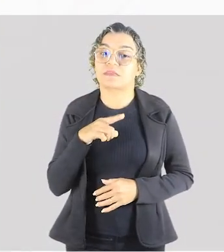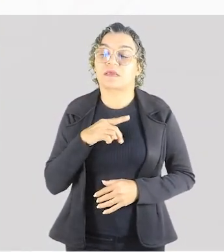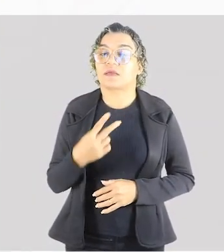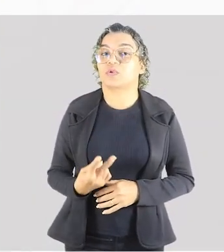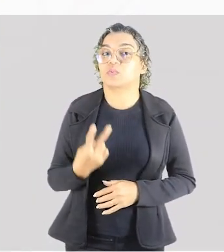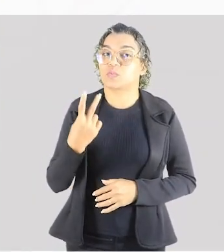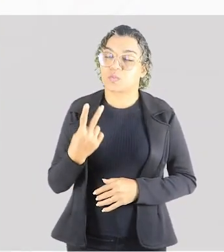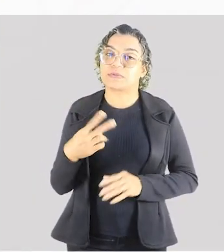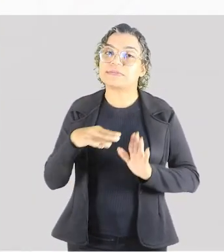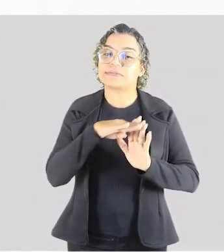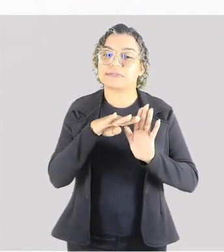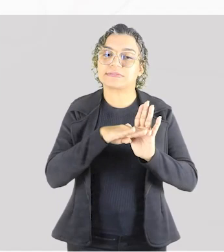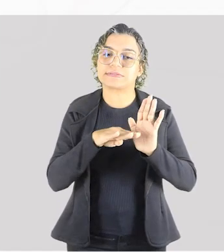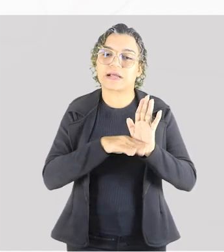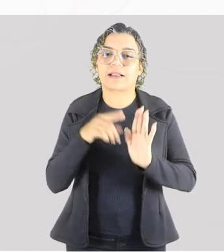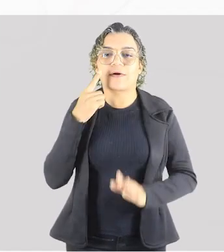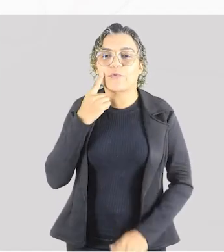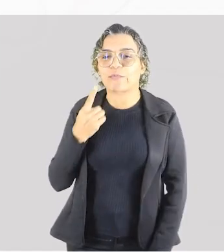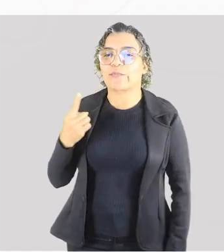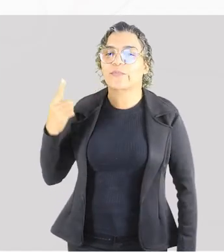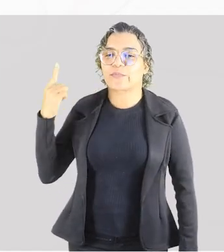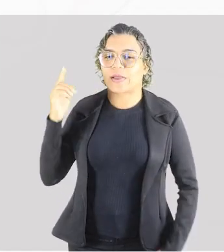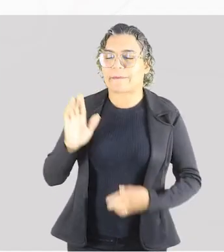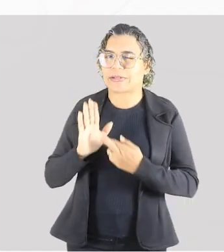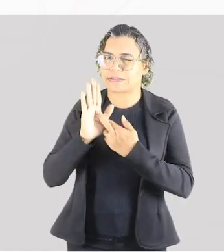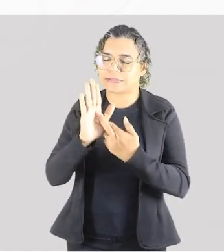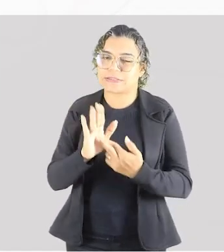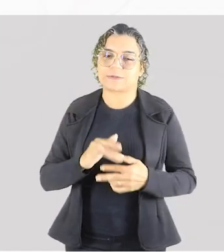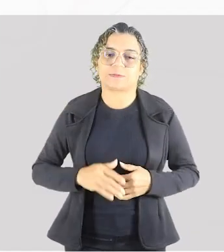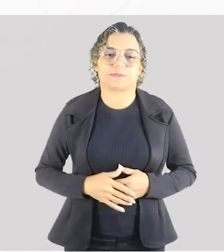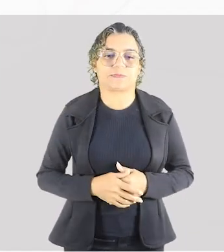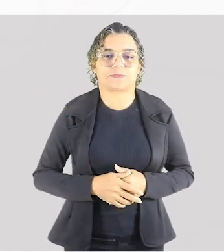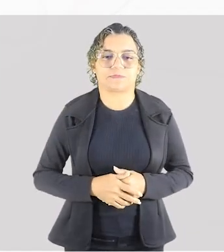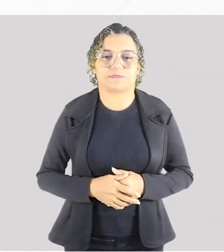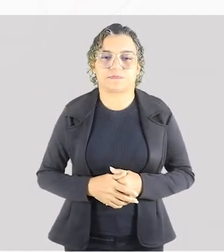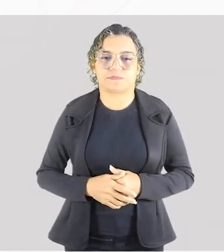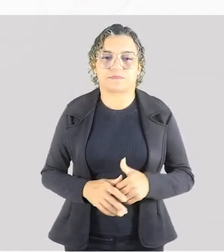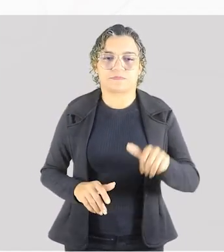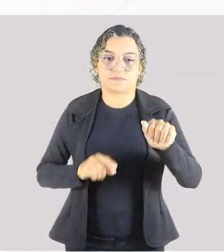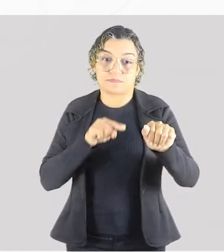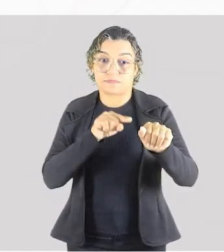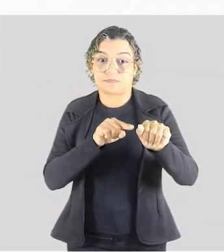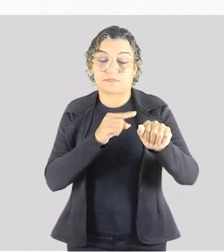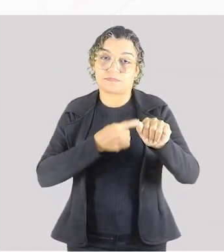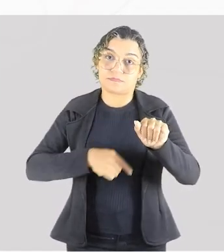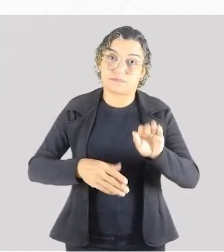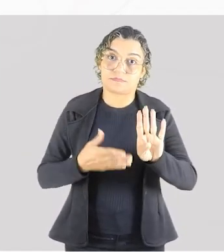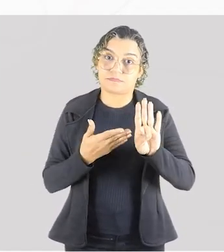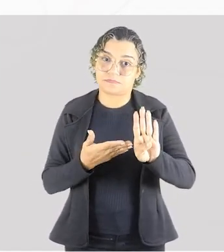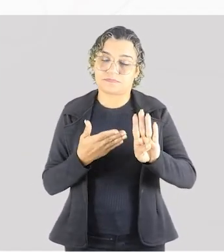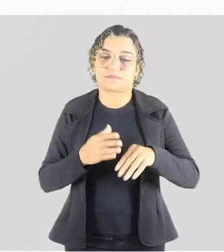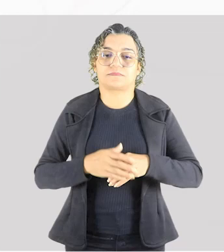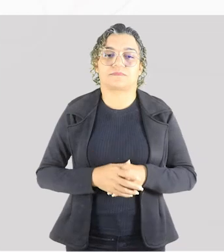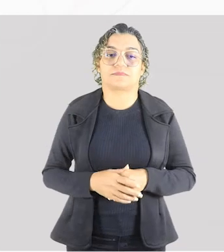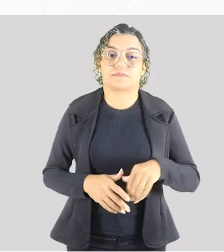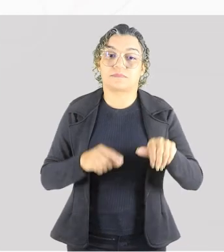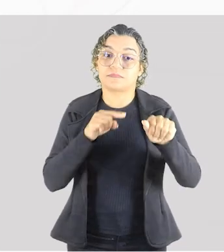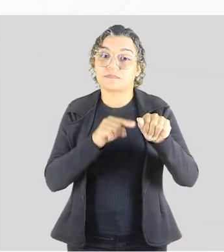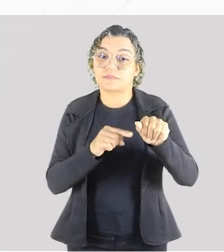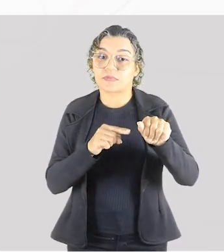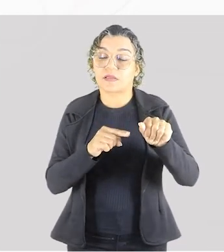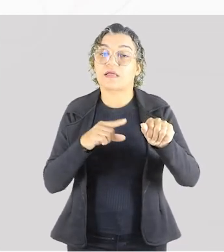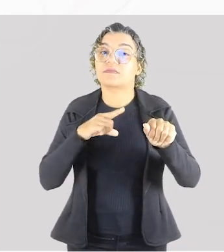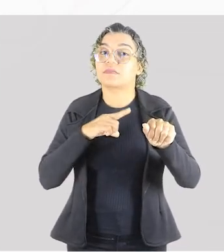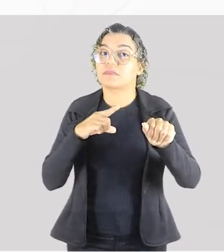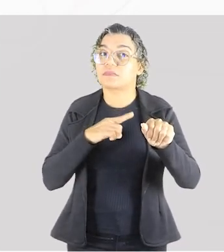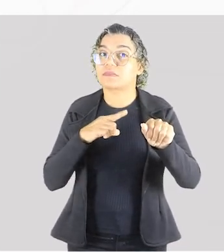Considere as duas escalas a seguir representadas. Escala A, escala B. A escala A,